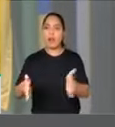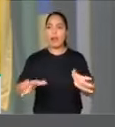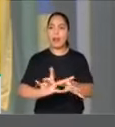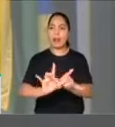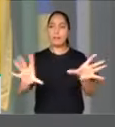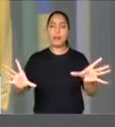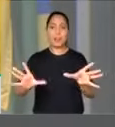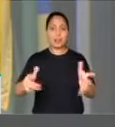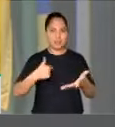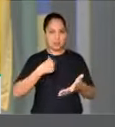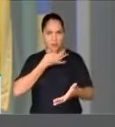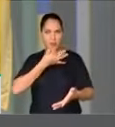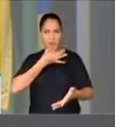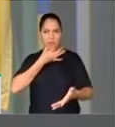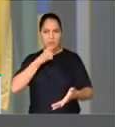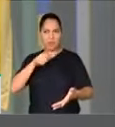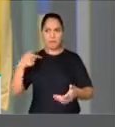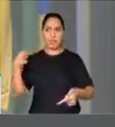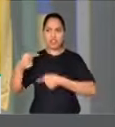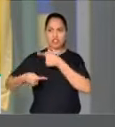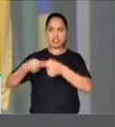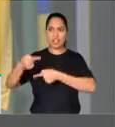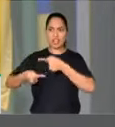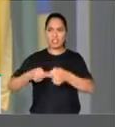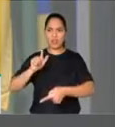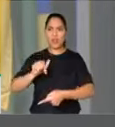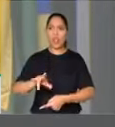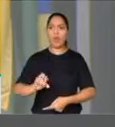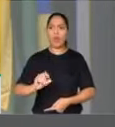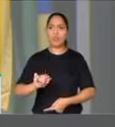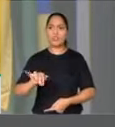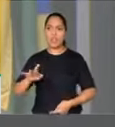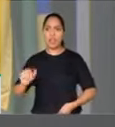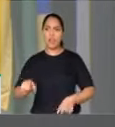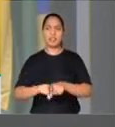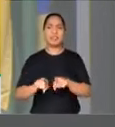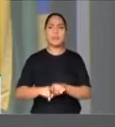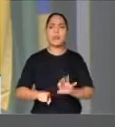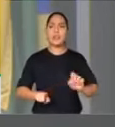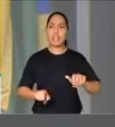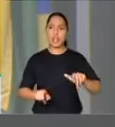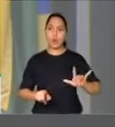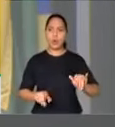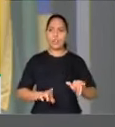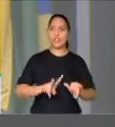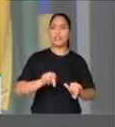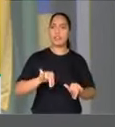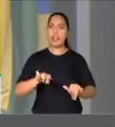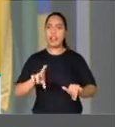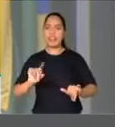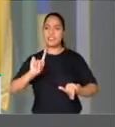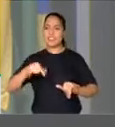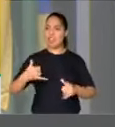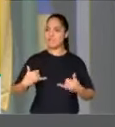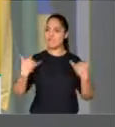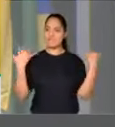acontecendo hoje em dia deve-se à minha geração, a Rogéria, a Heloína, a Valéria, as divinas